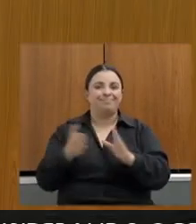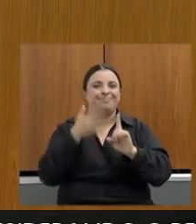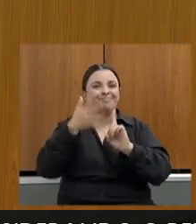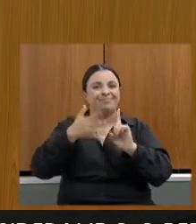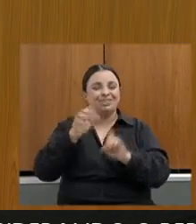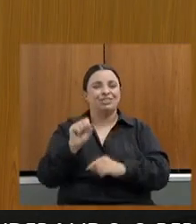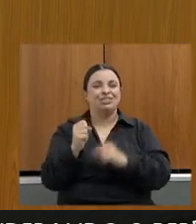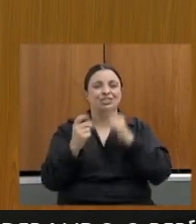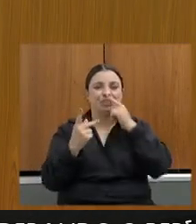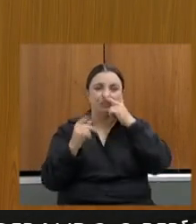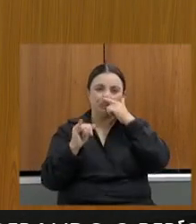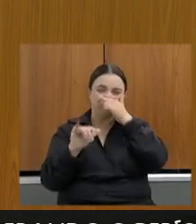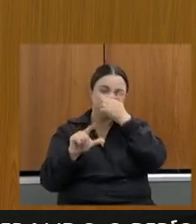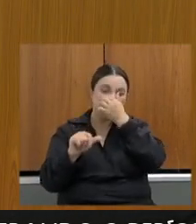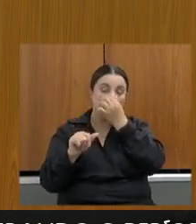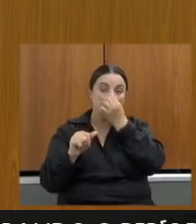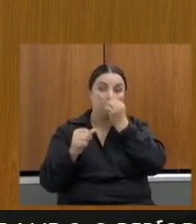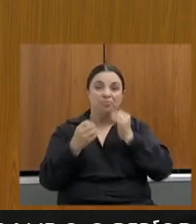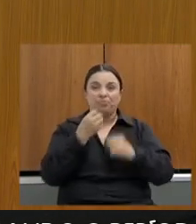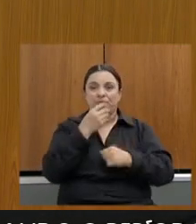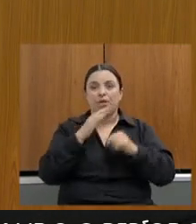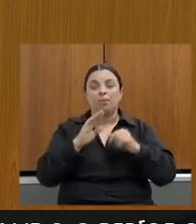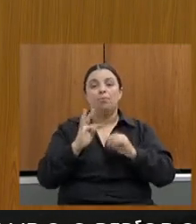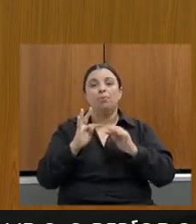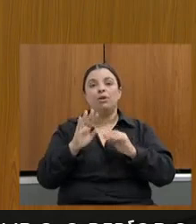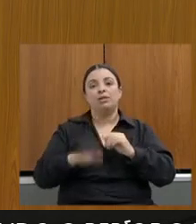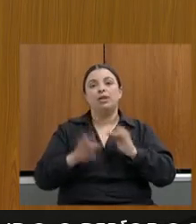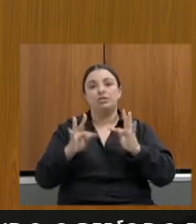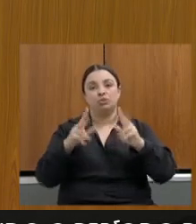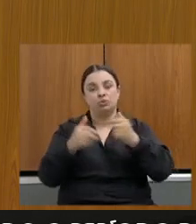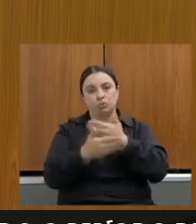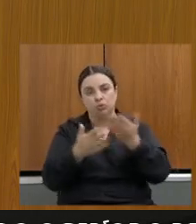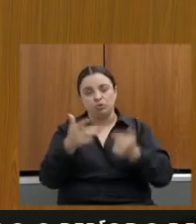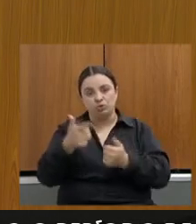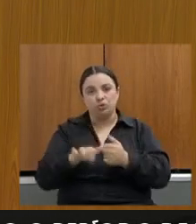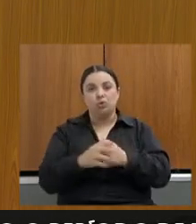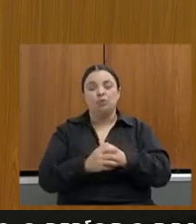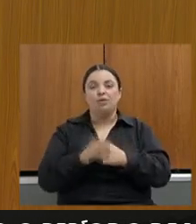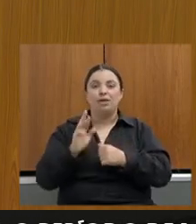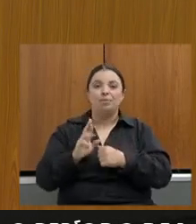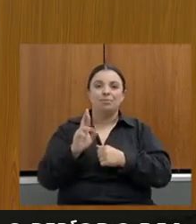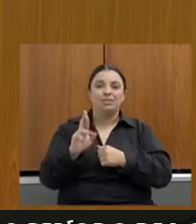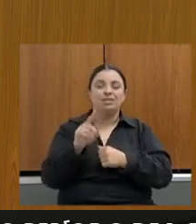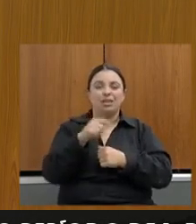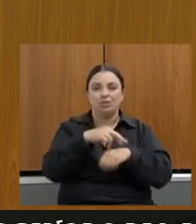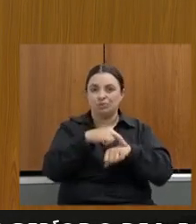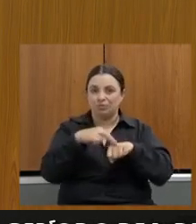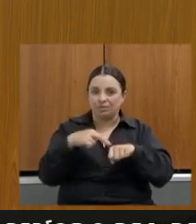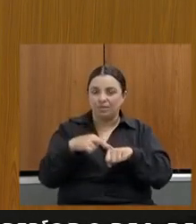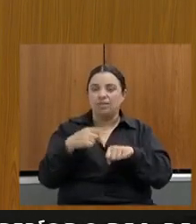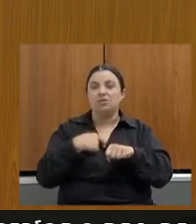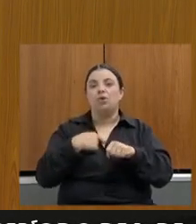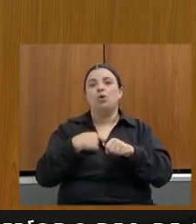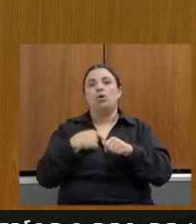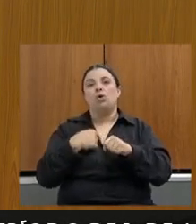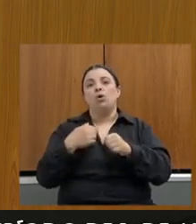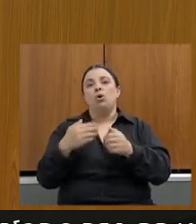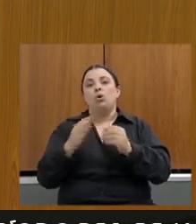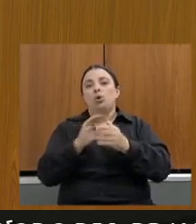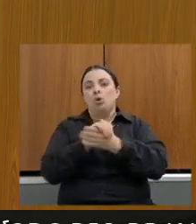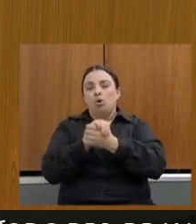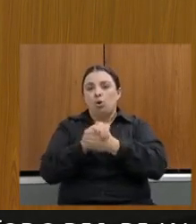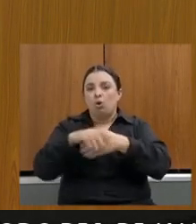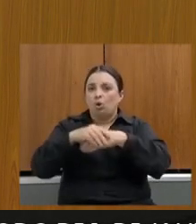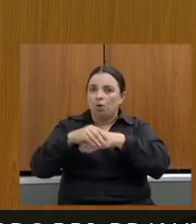é boa tarde a todos mais uma vez na pessoa aqui do nosso Presidente Sérgio Rodrigues cumprimentar a todos os demais colegas